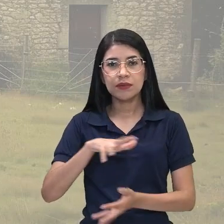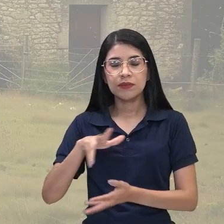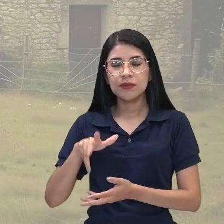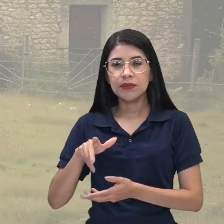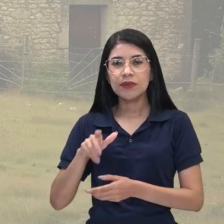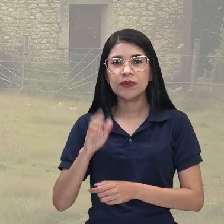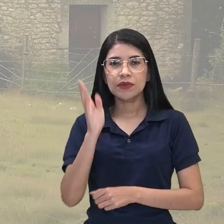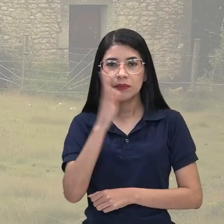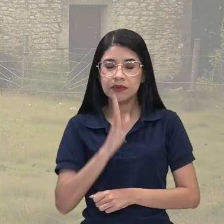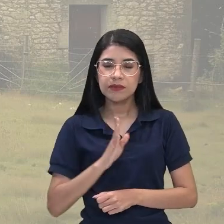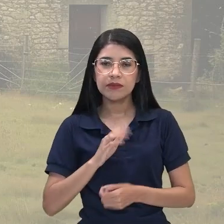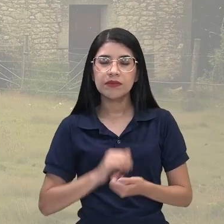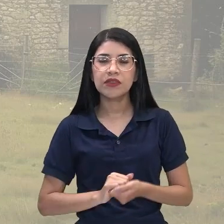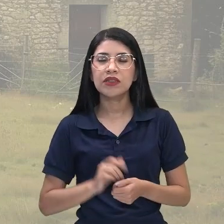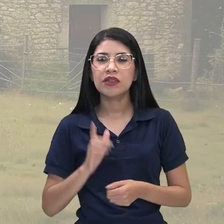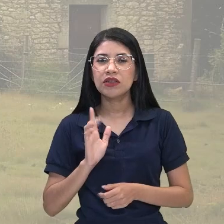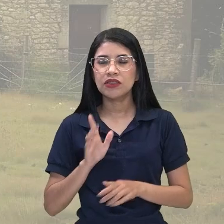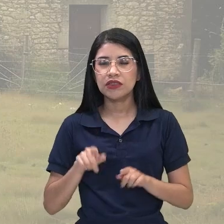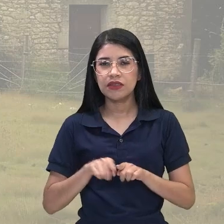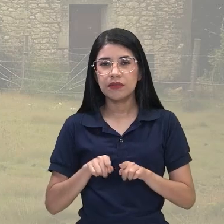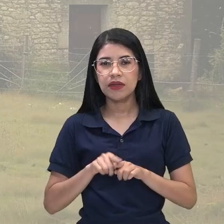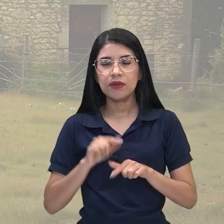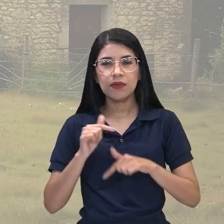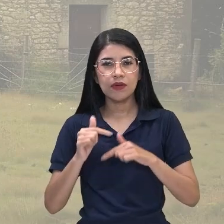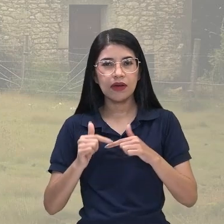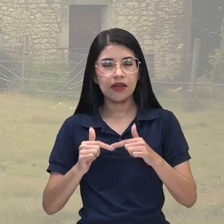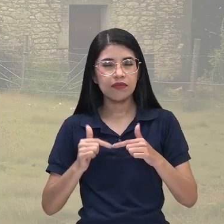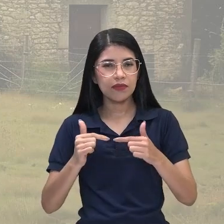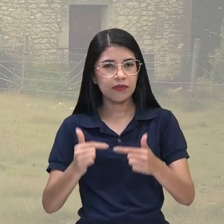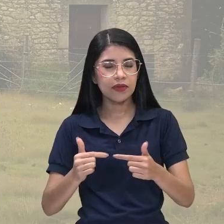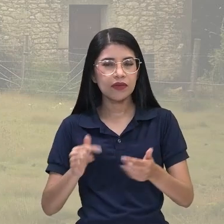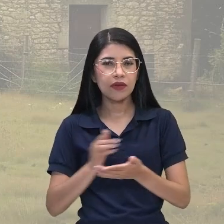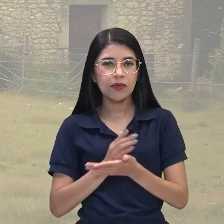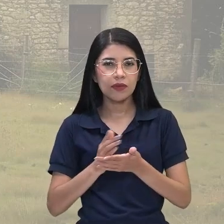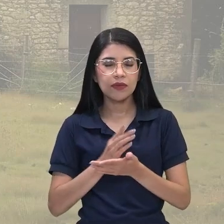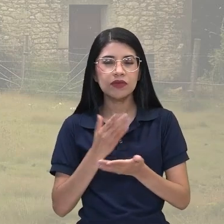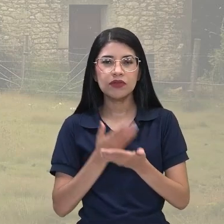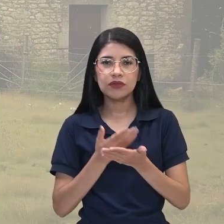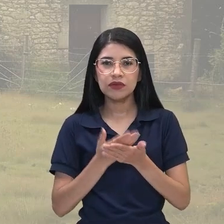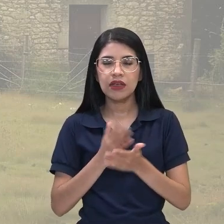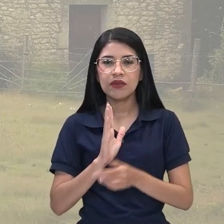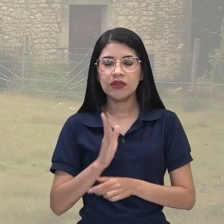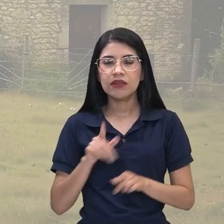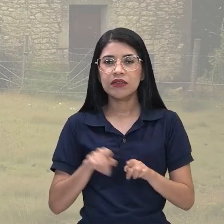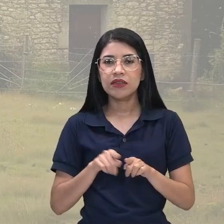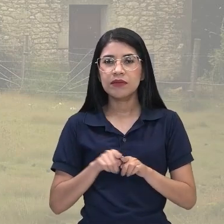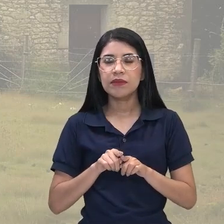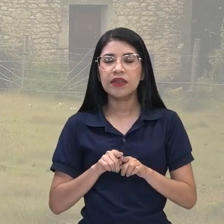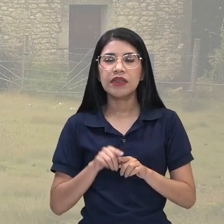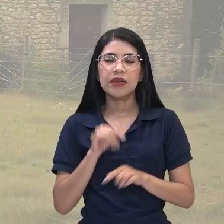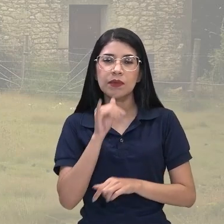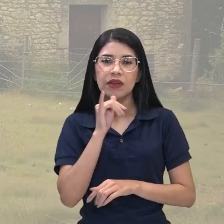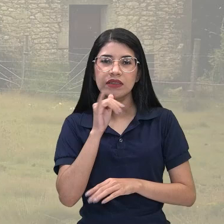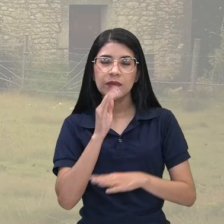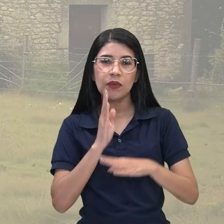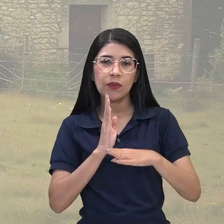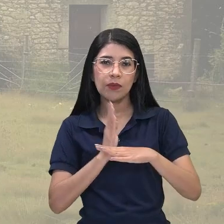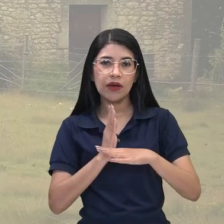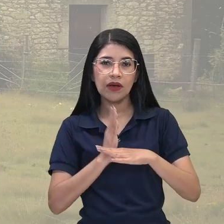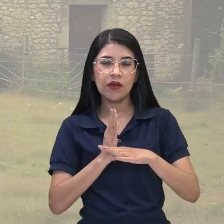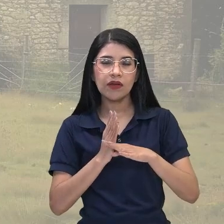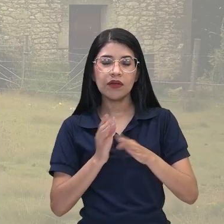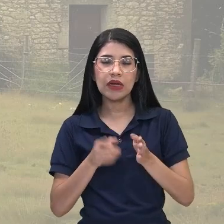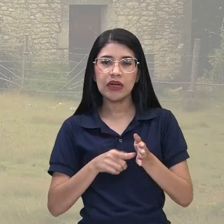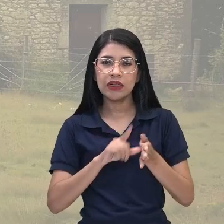movimentos, que já vocês possivelmente já estudaram, assim como o barroco, que foi